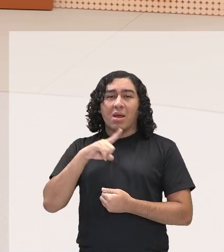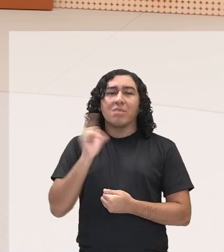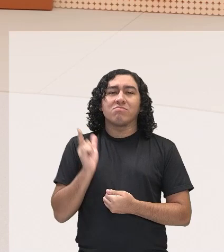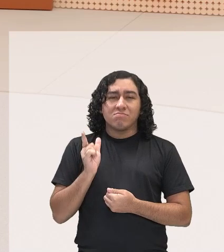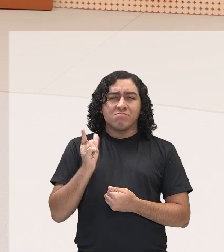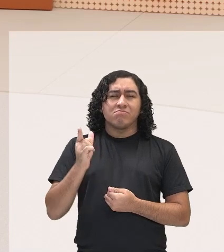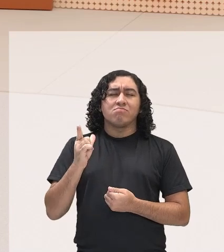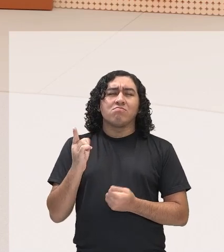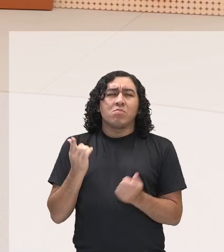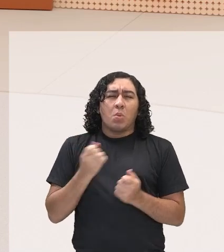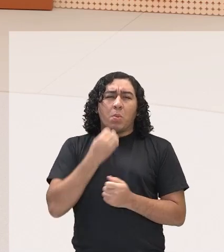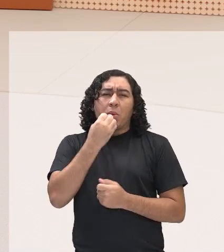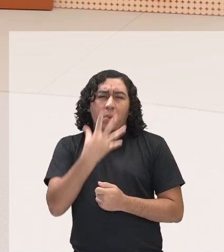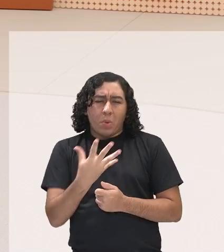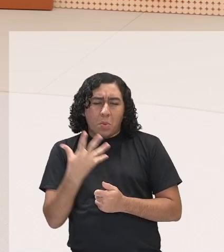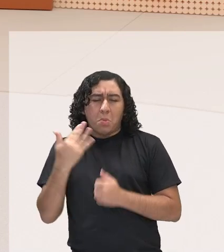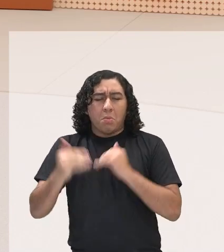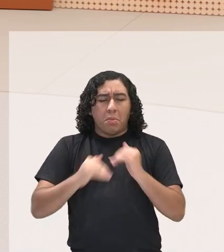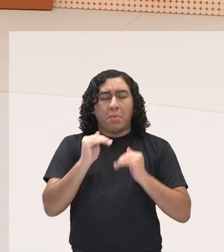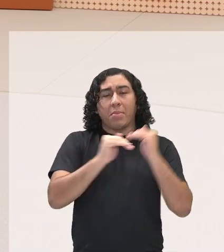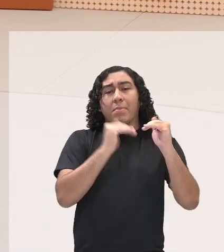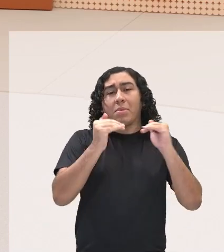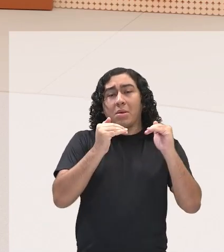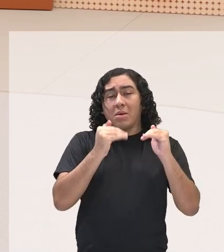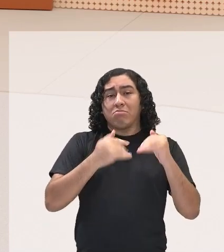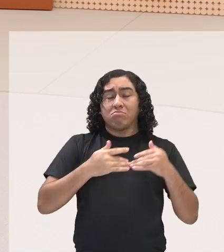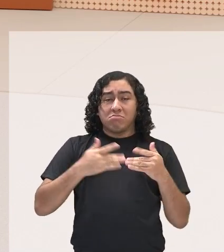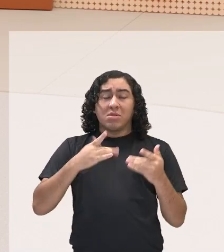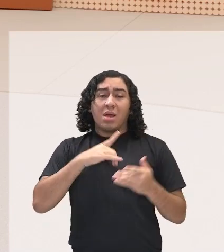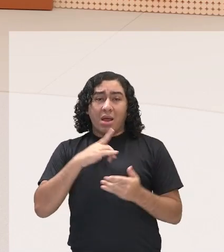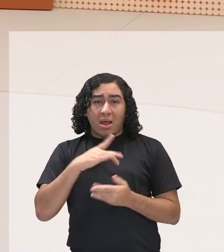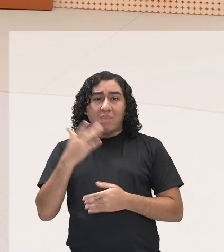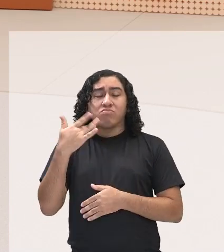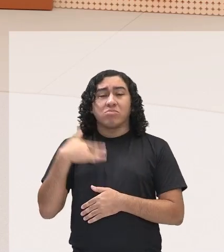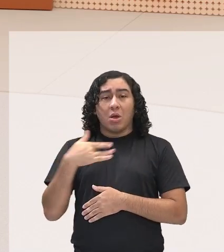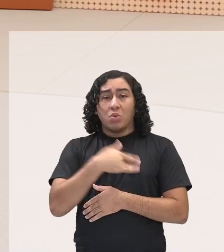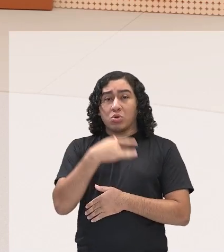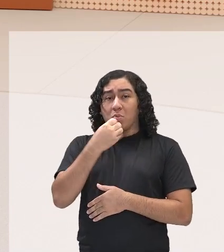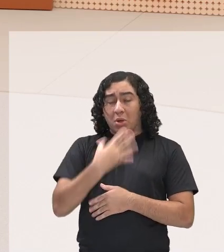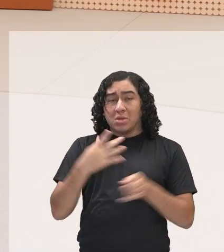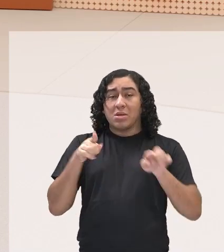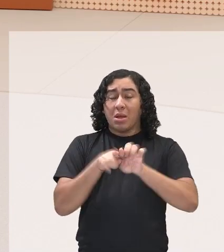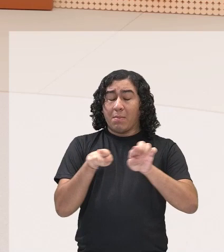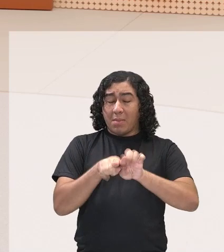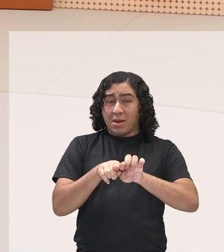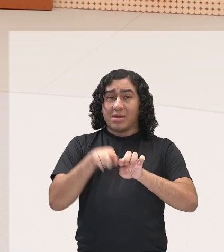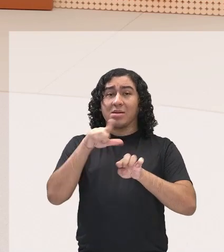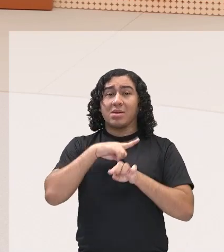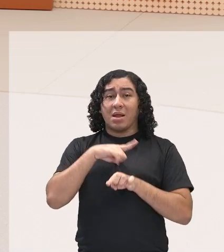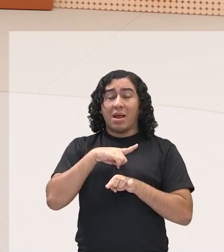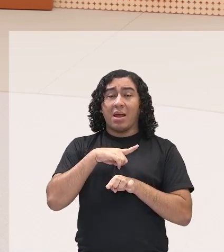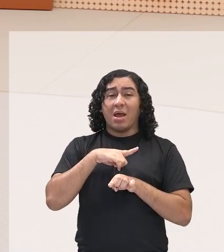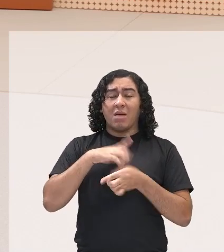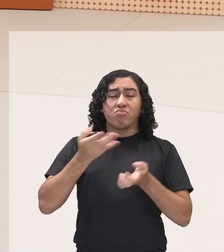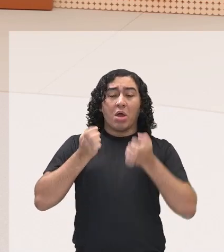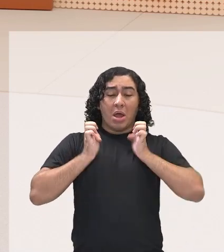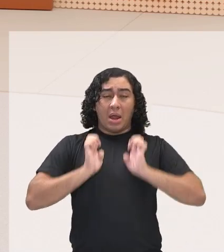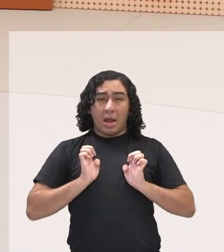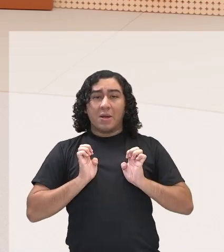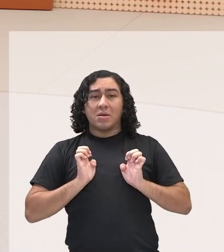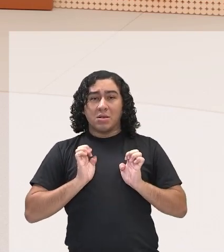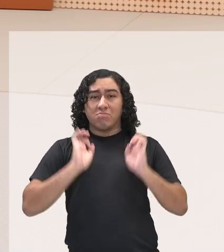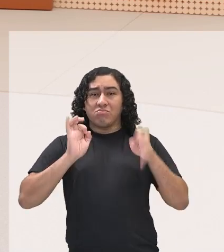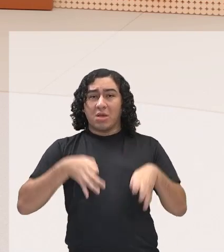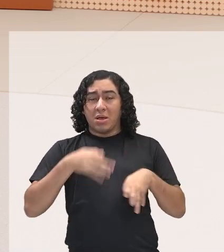mais harmônica, mais saudável, em que todas as pessoas possam ter dignidade. Os valores trazem essa dignidade, não é